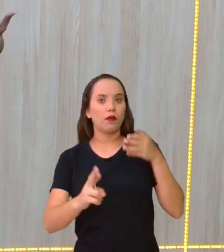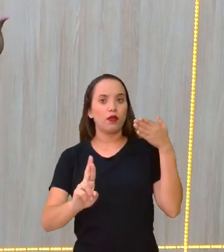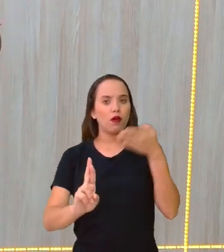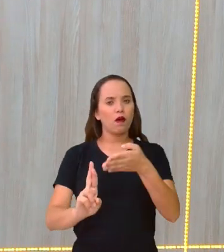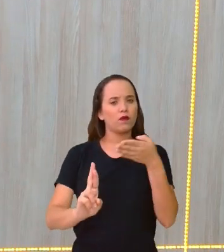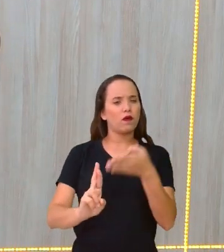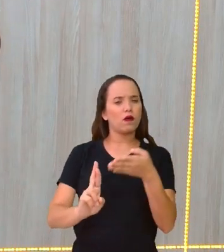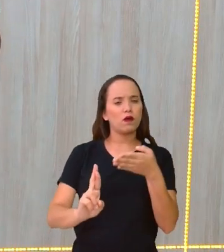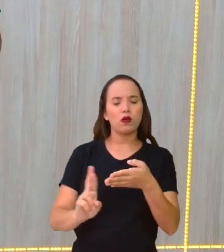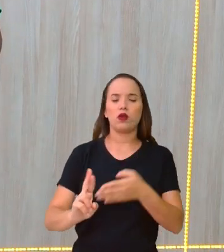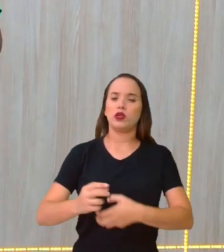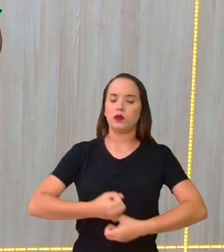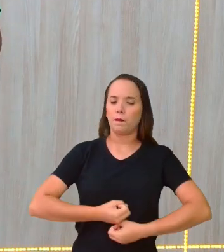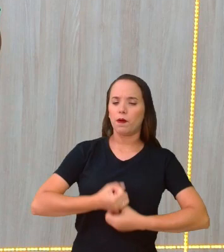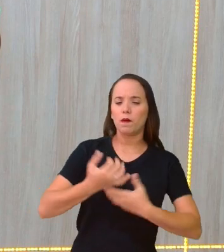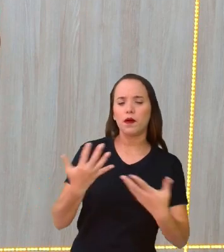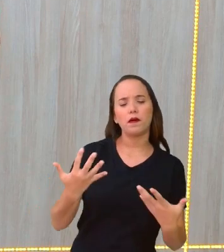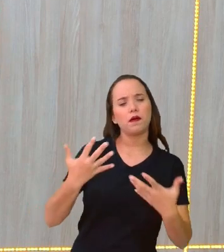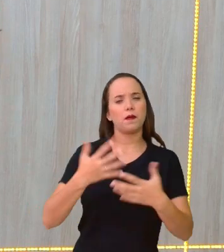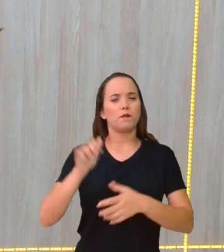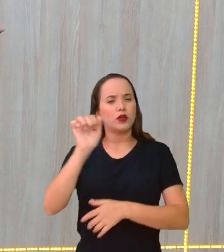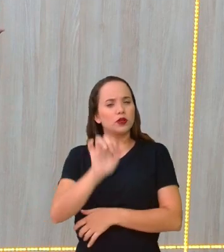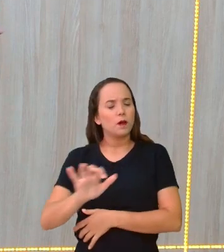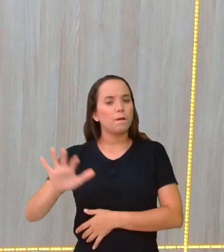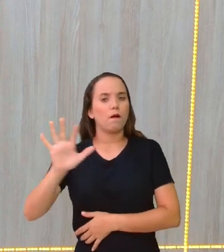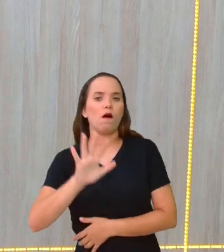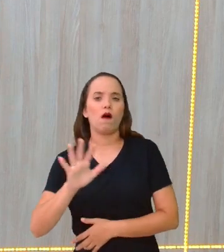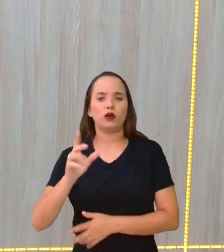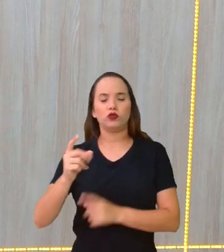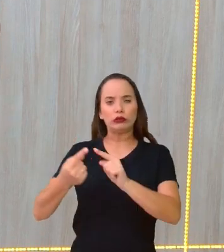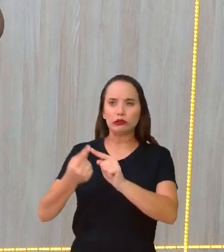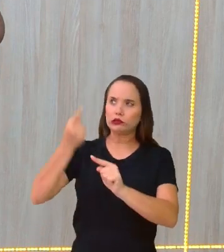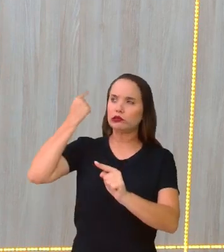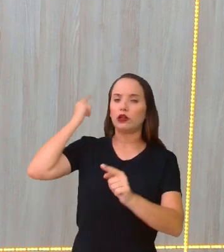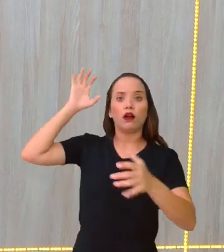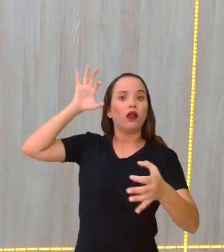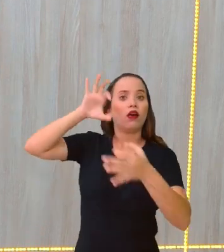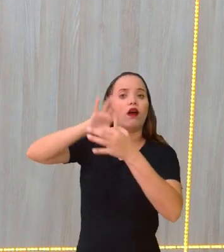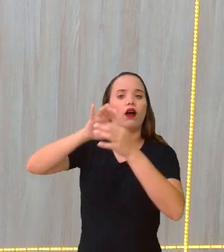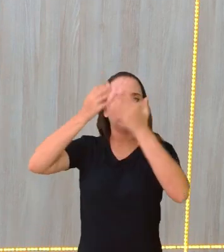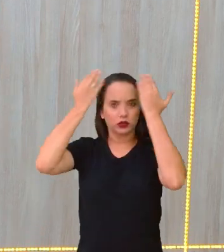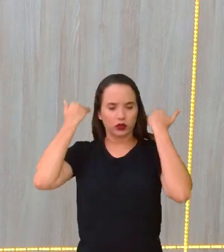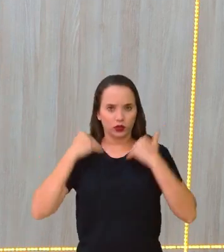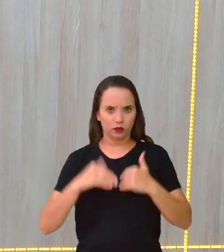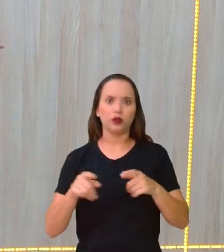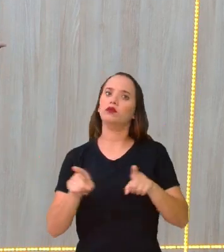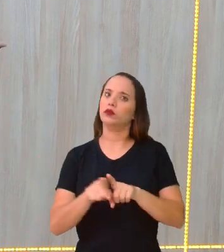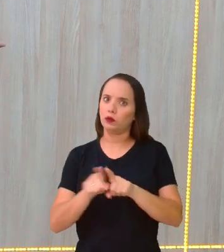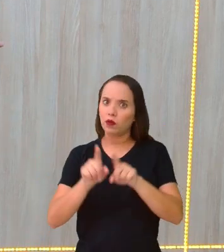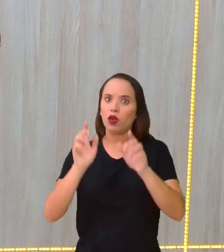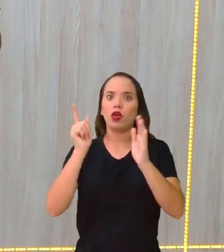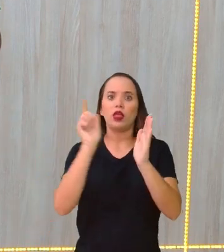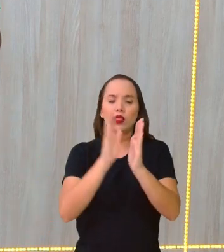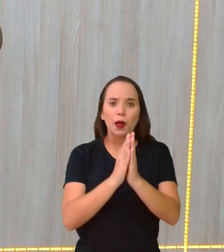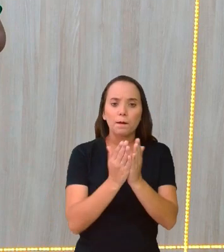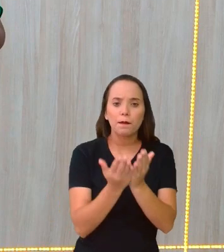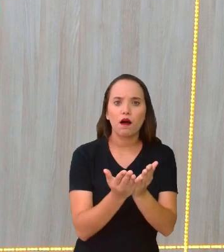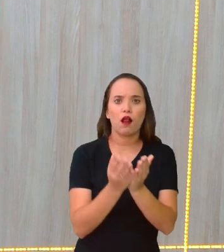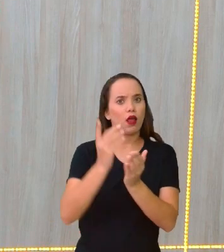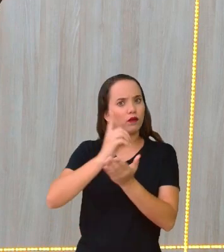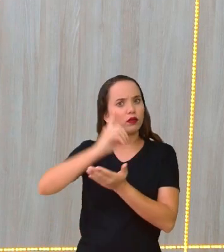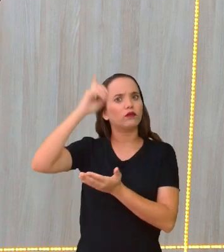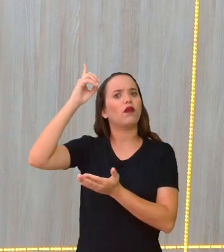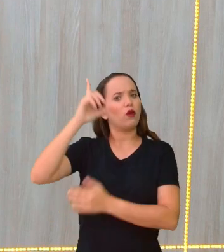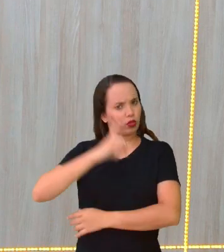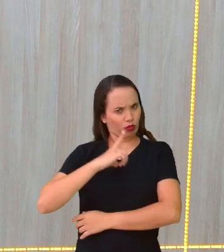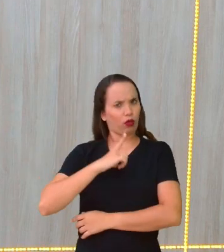bem antigos referindo-se a cabelo. Se a gente for olhar, tem referências bíblicas a cabelo, né? Vocês já